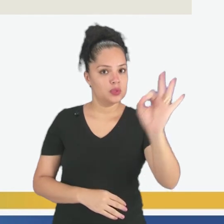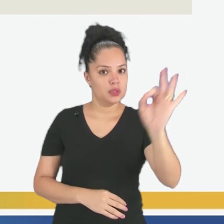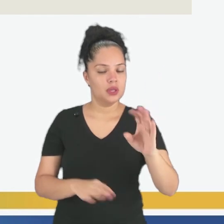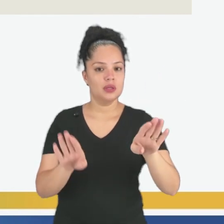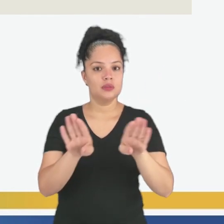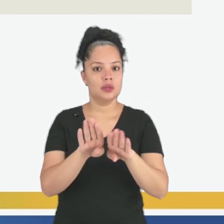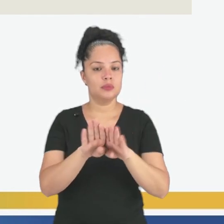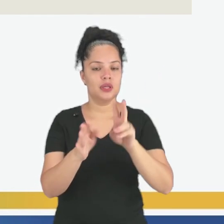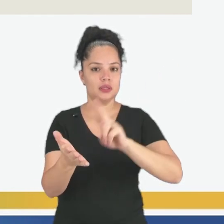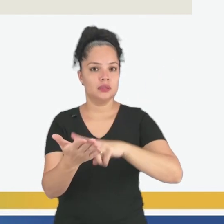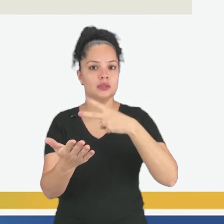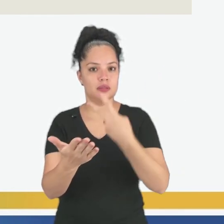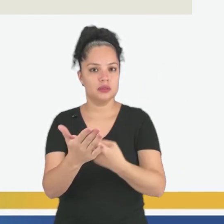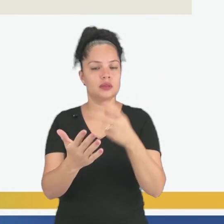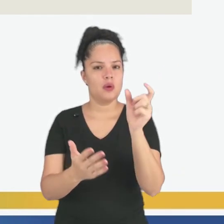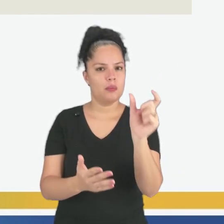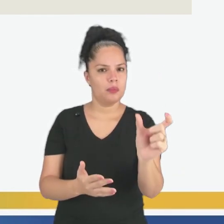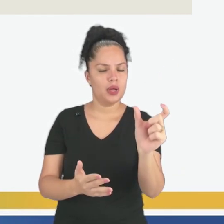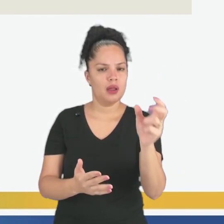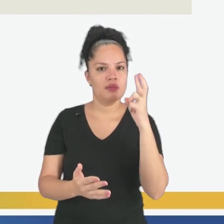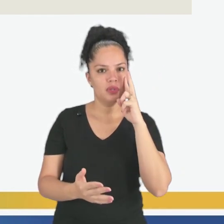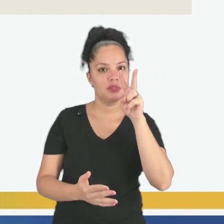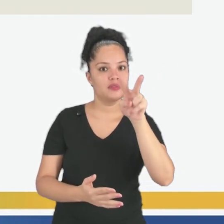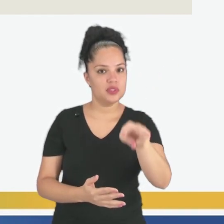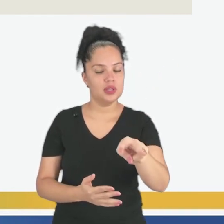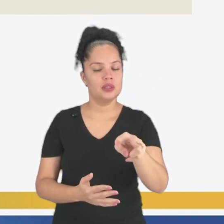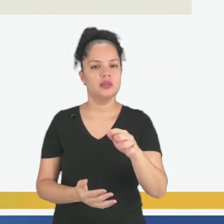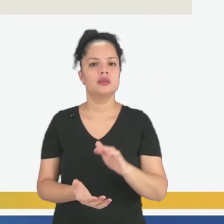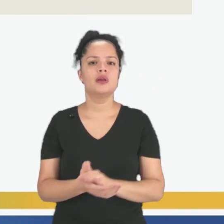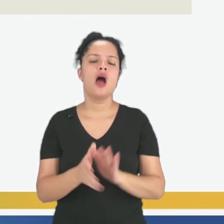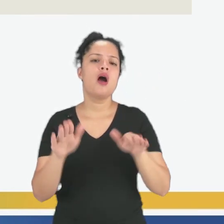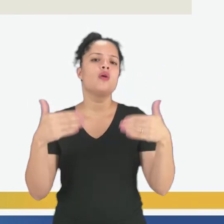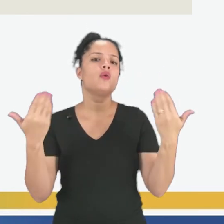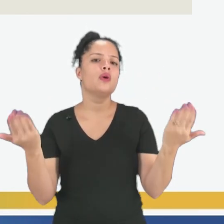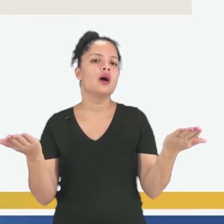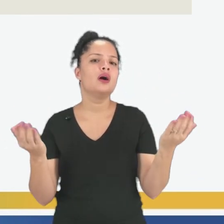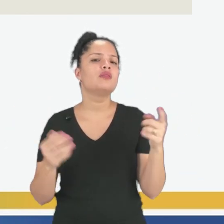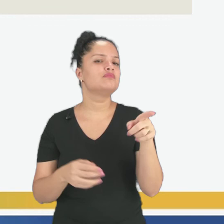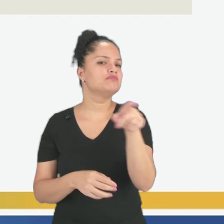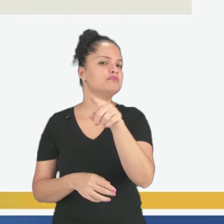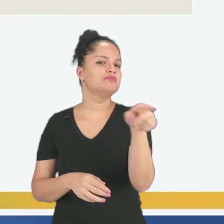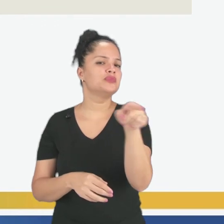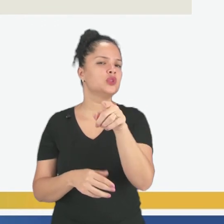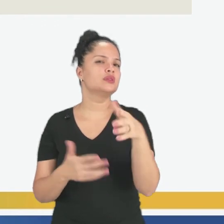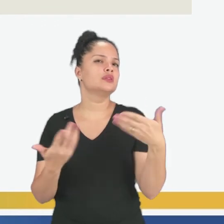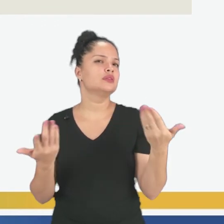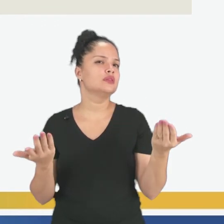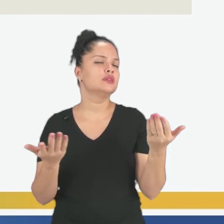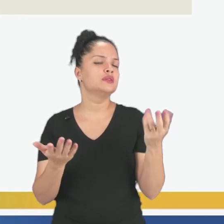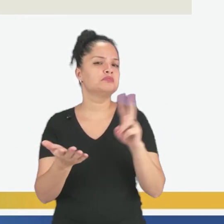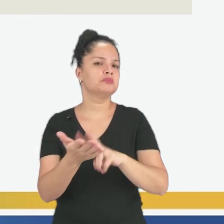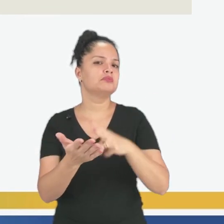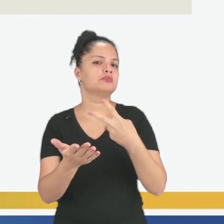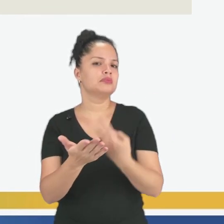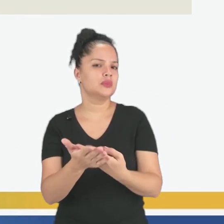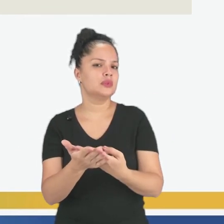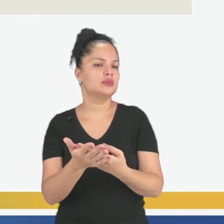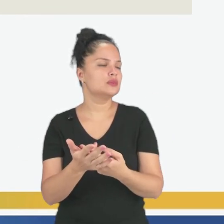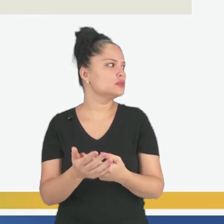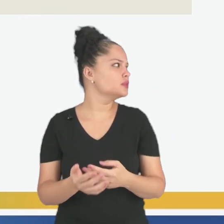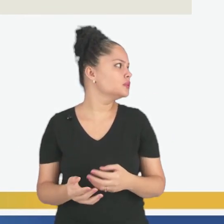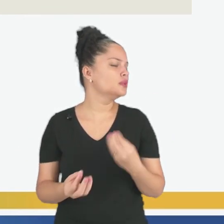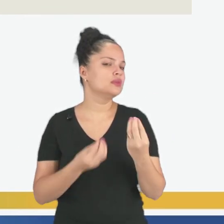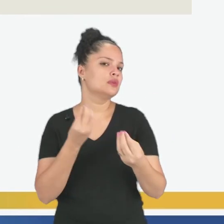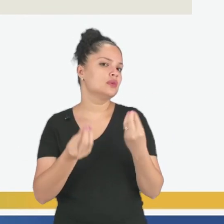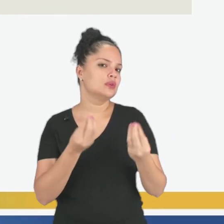que nós vimos, eu pedi para que vocês dissessem aí em casa qual seria a tradução que vocês dariam para essas palavras, para a gente ver aí como que está a tradução de